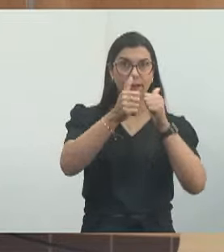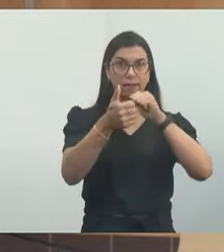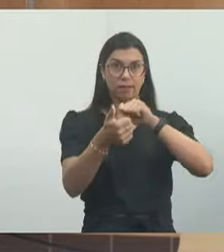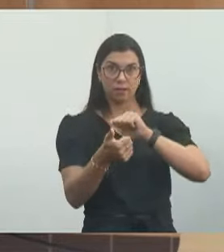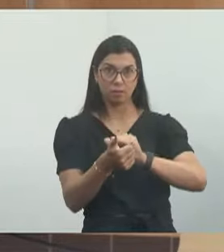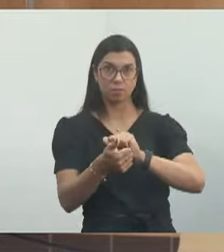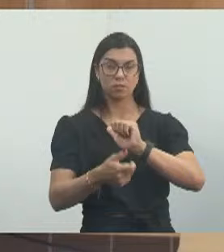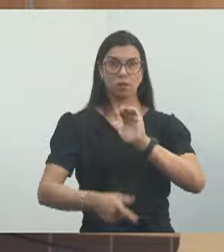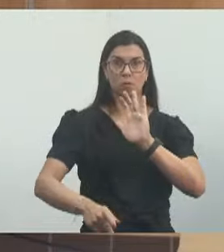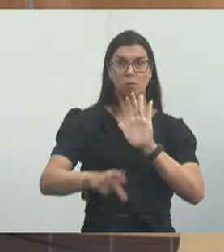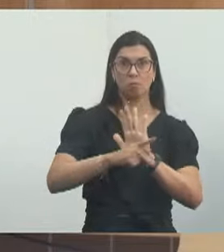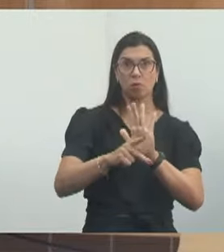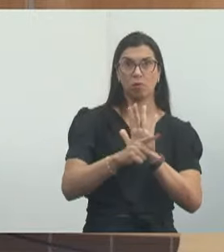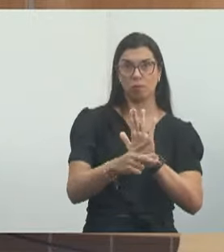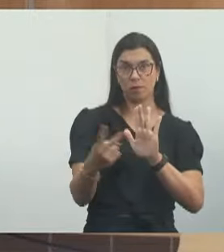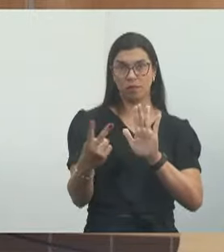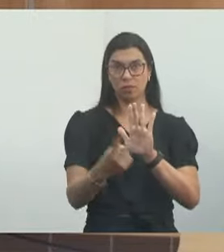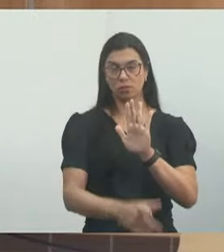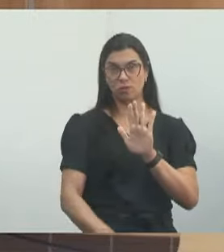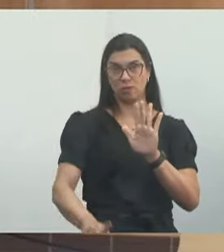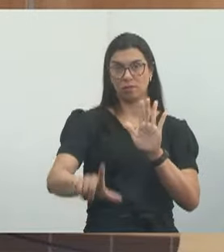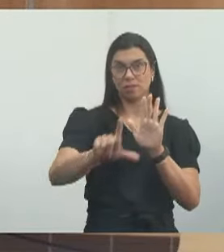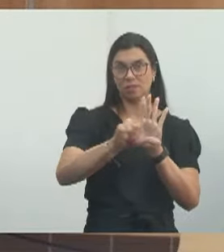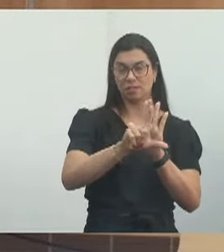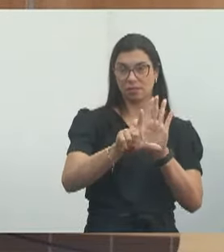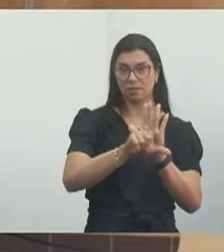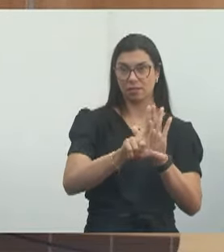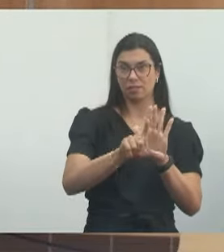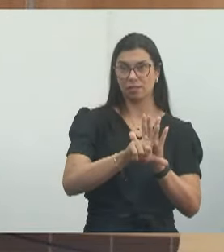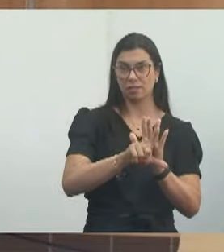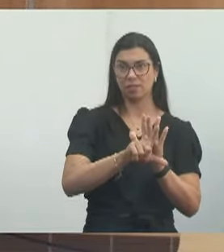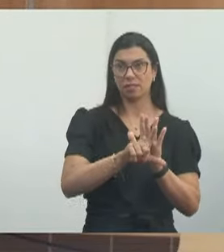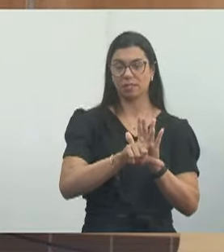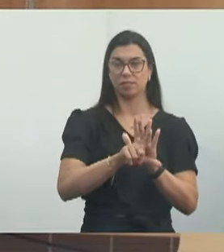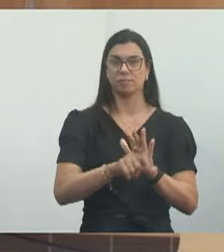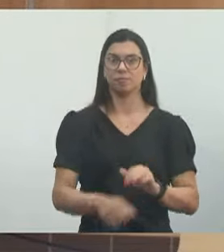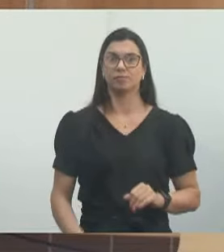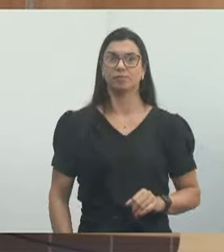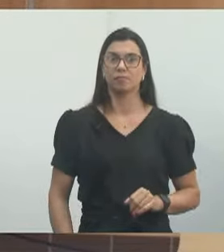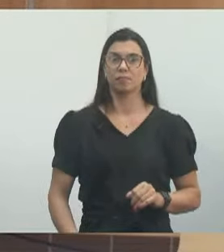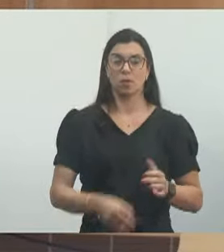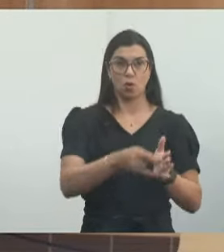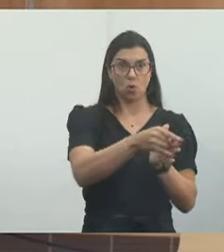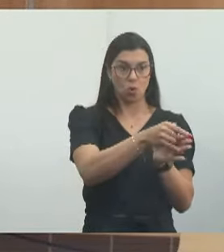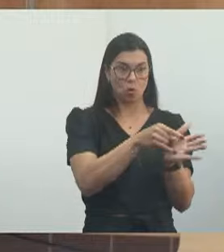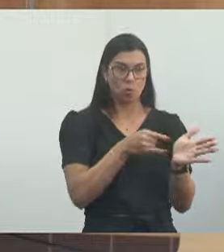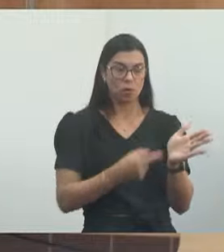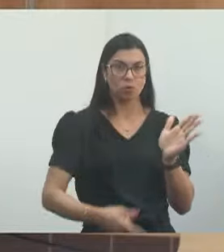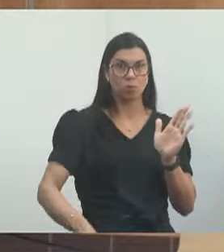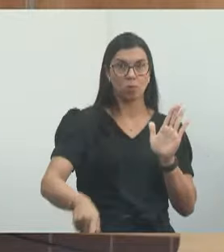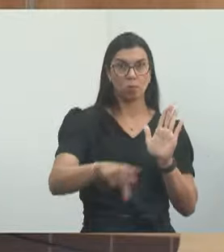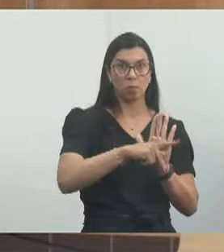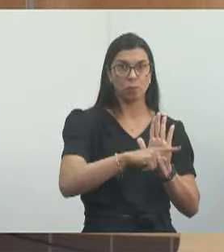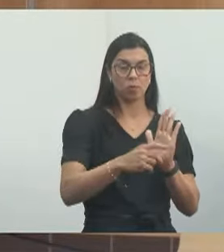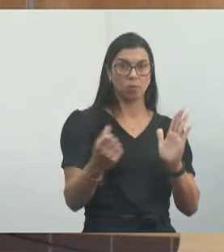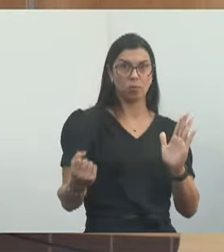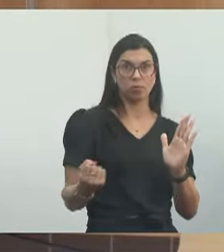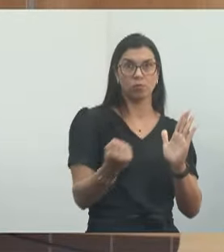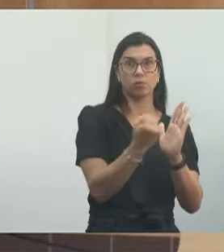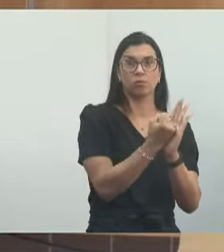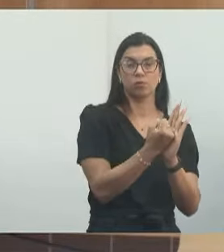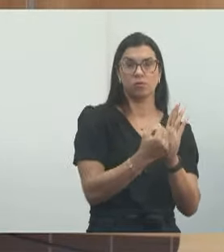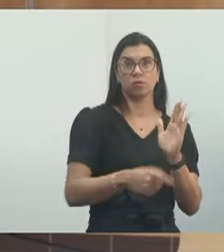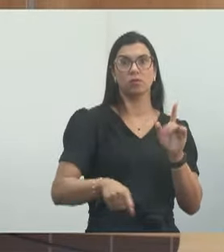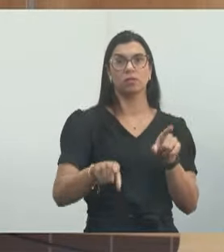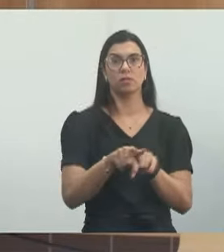das duas leis vigentes para a instituição do inventário do patrimônio cultural e o registro dos